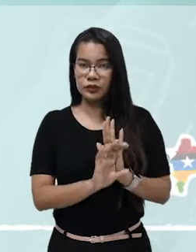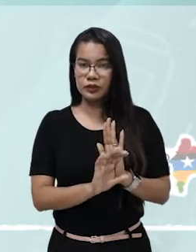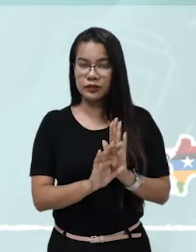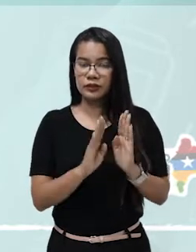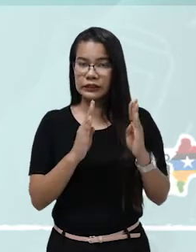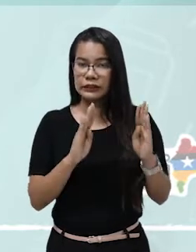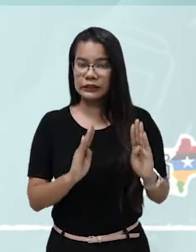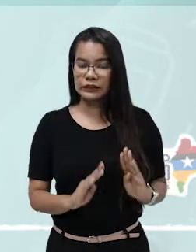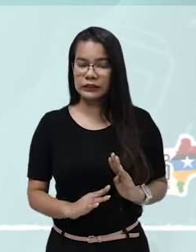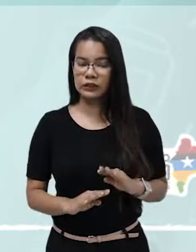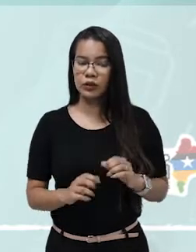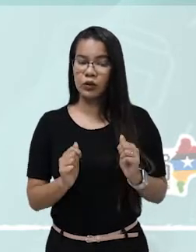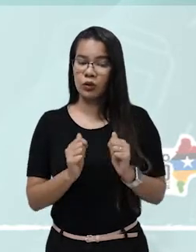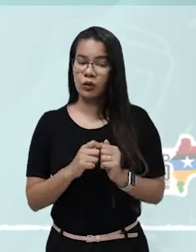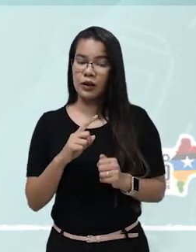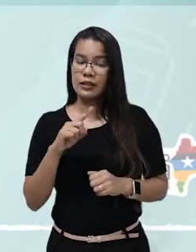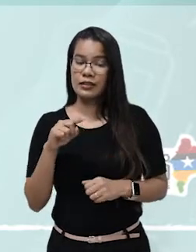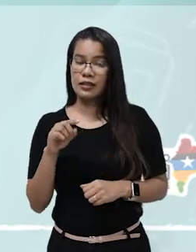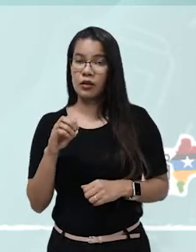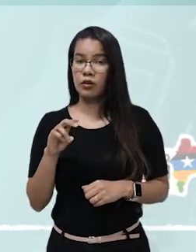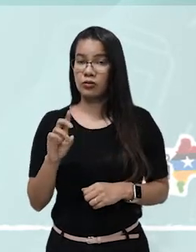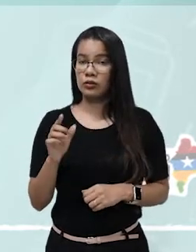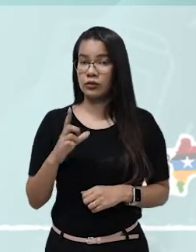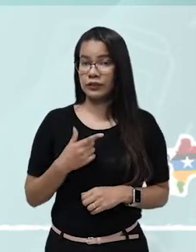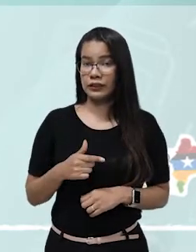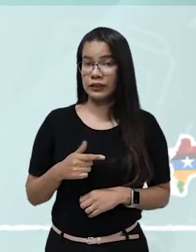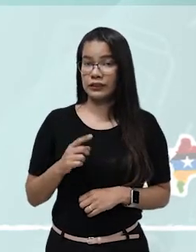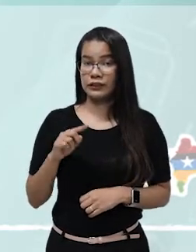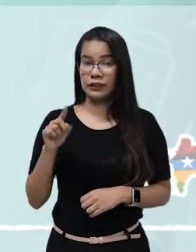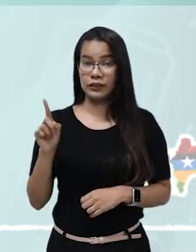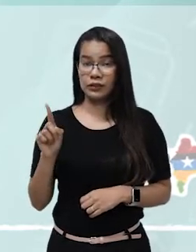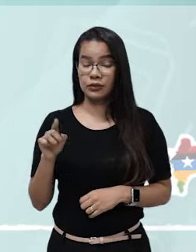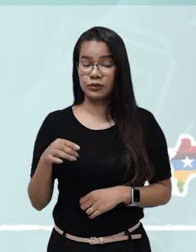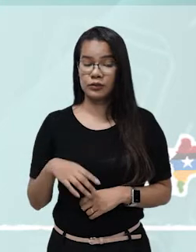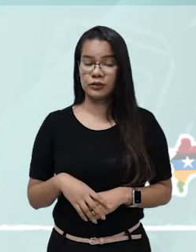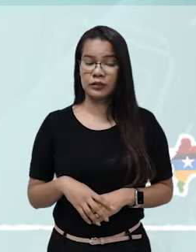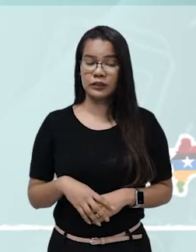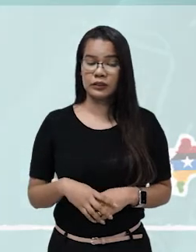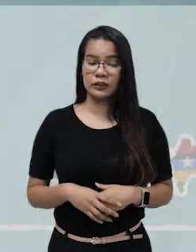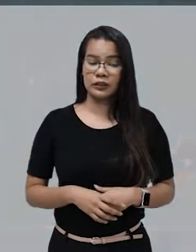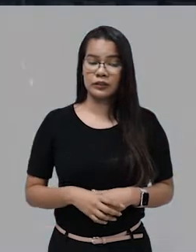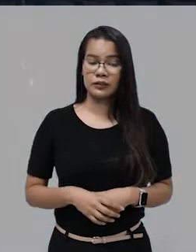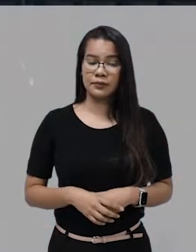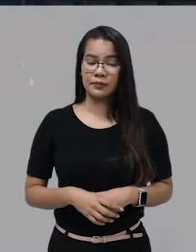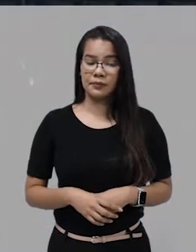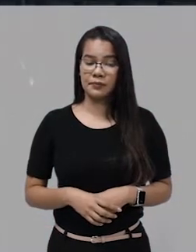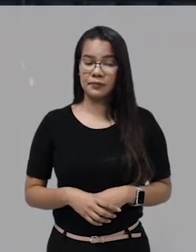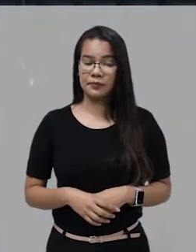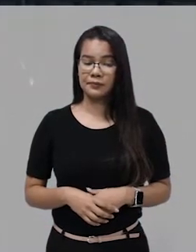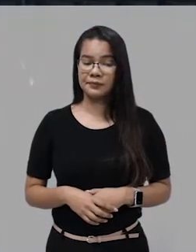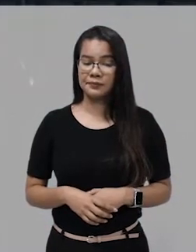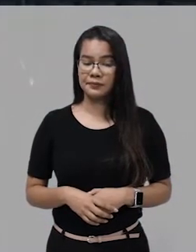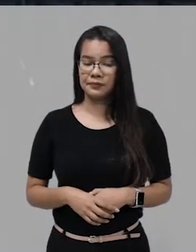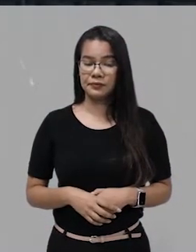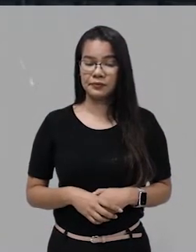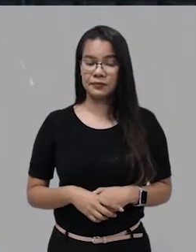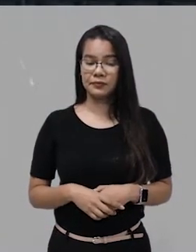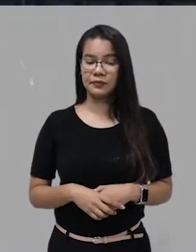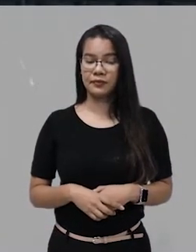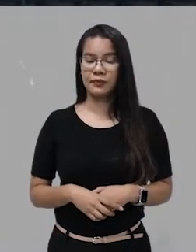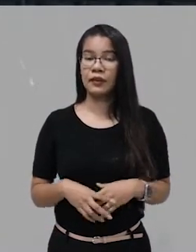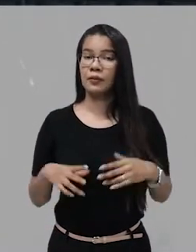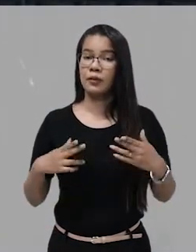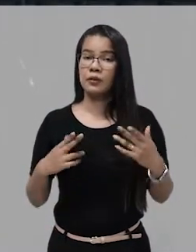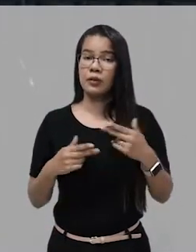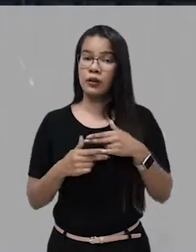Com acento ou sem acento, usa ou é dobrado, não usa. Eles provém a casa do necessário. A